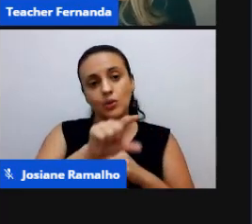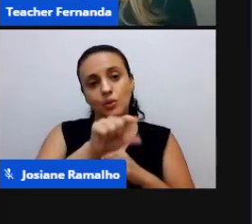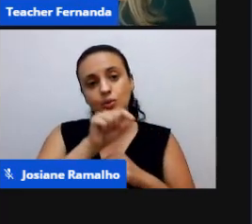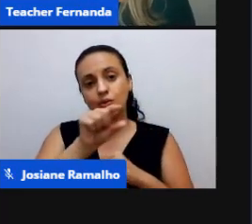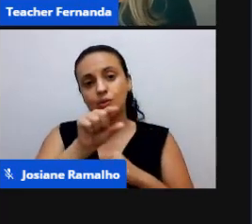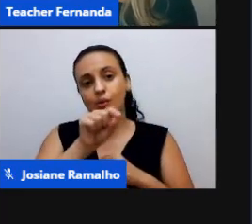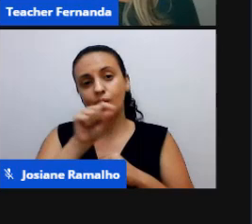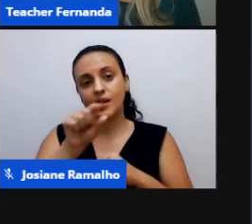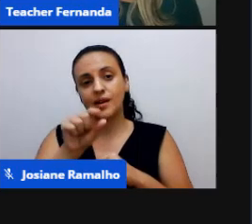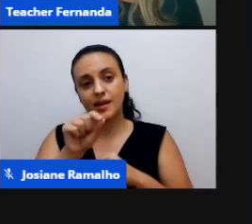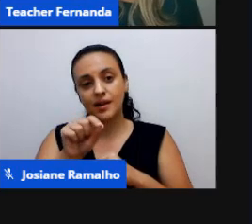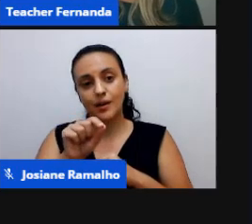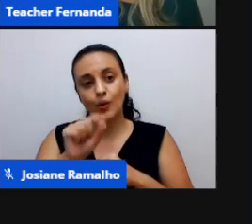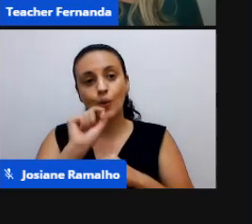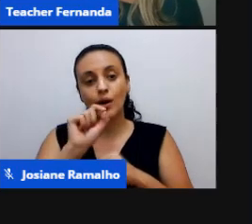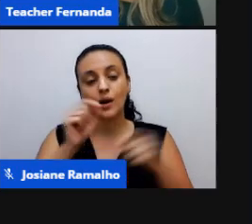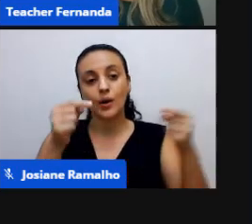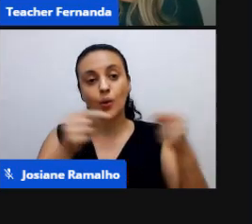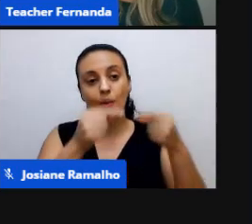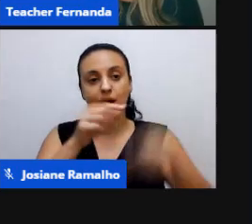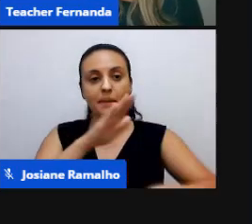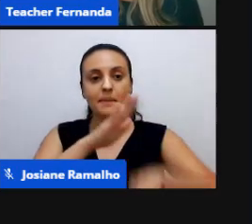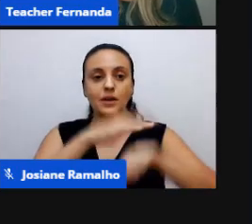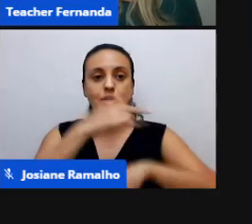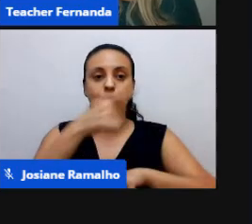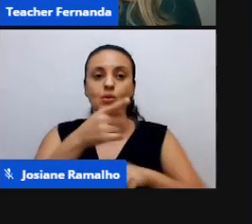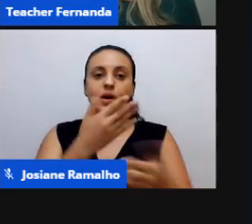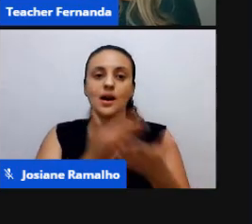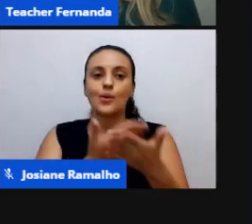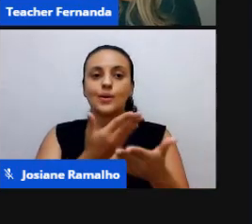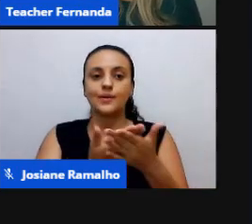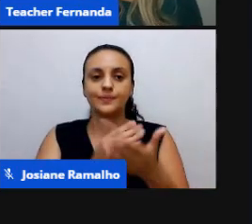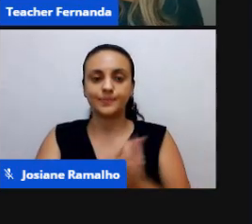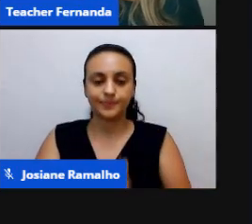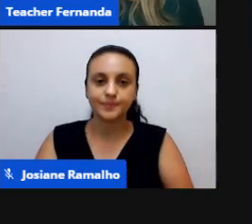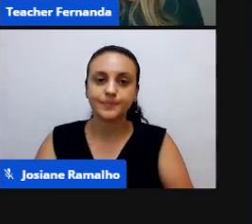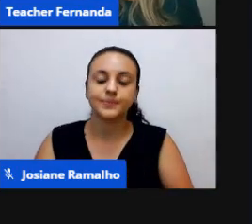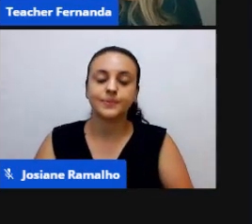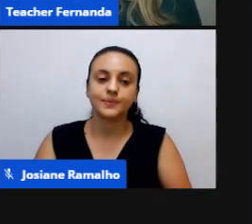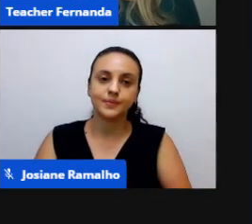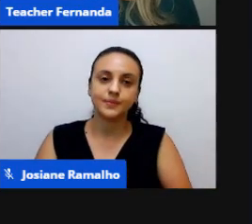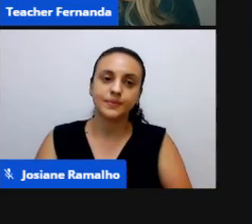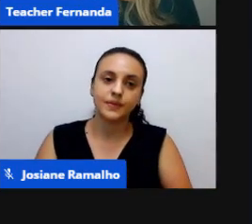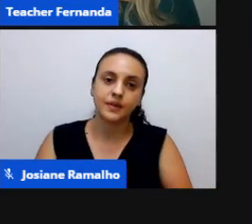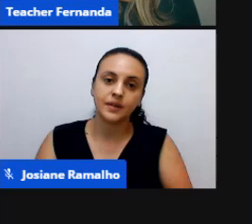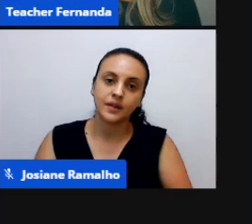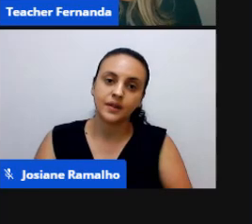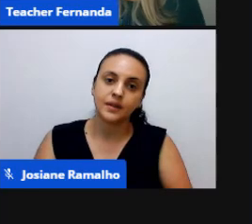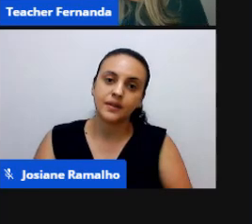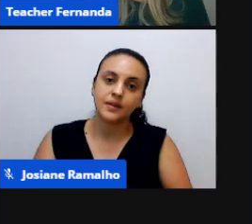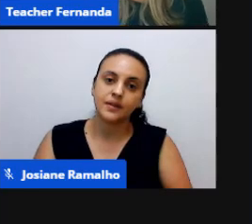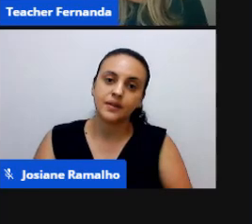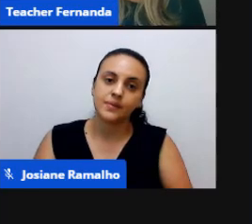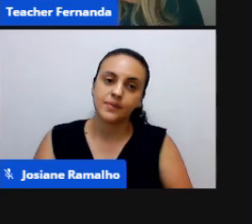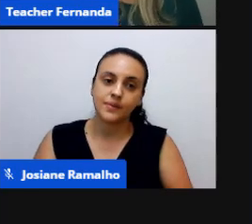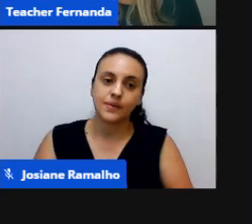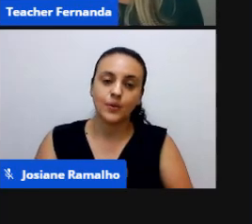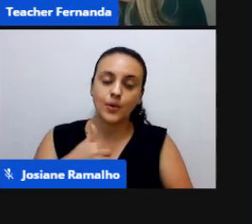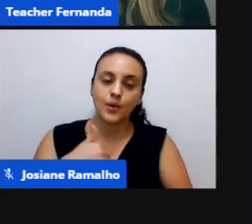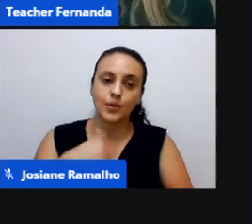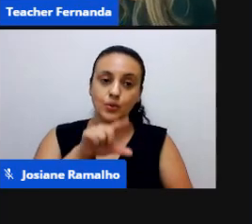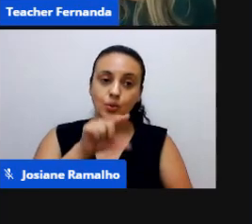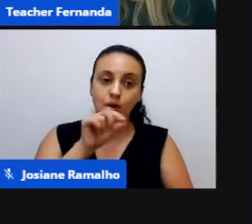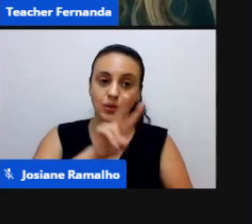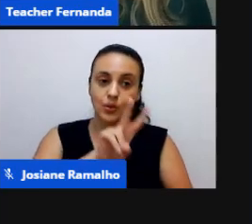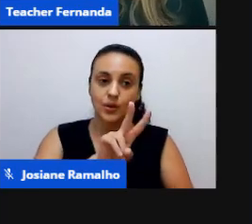que você quer falar, por exemplo, de computador. Então, aqui eu trouxe 2 elementos, que são elementos visualmente